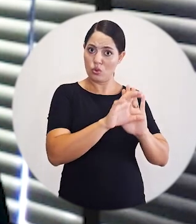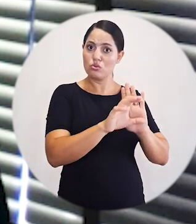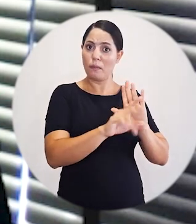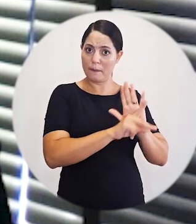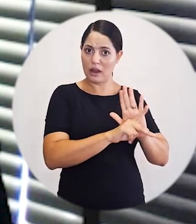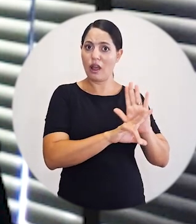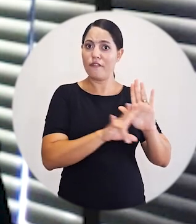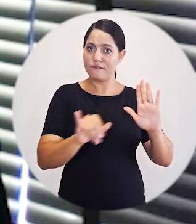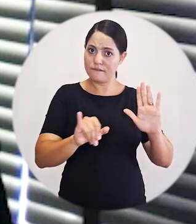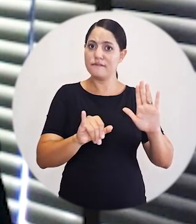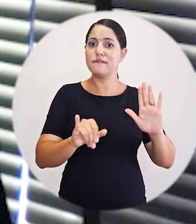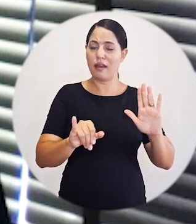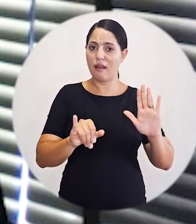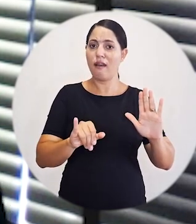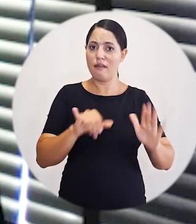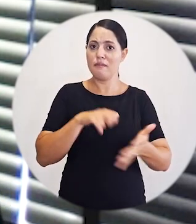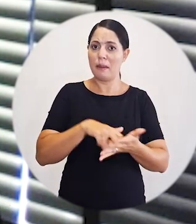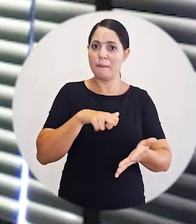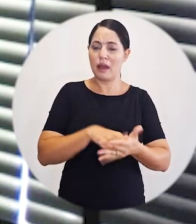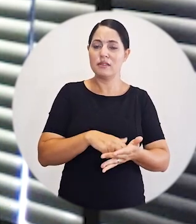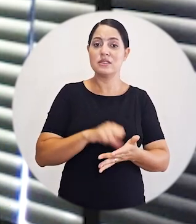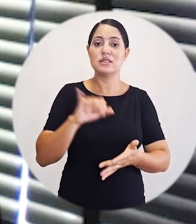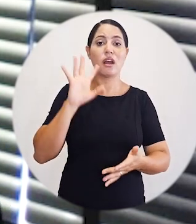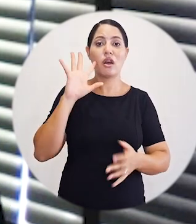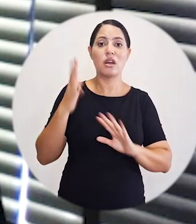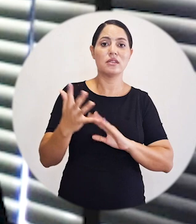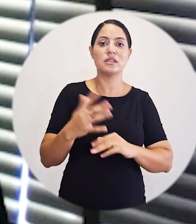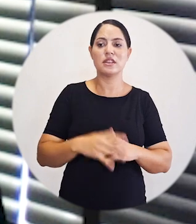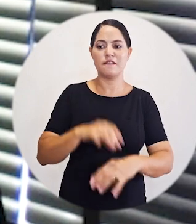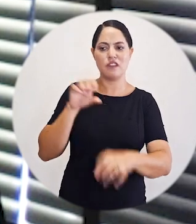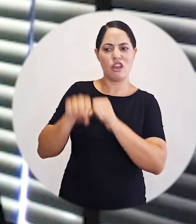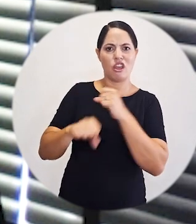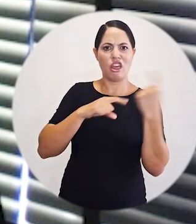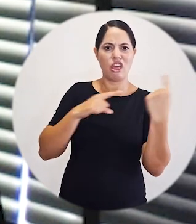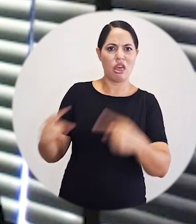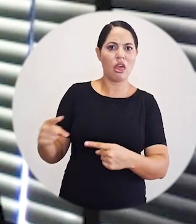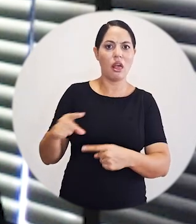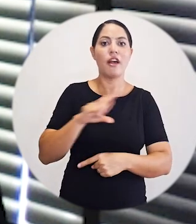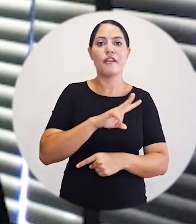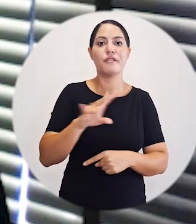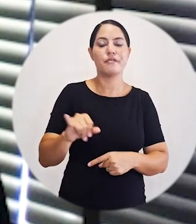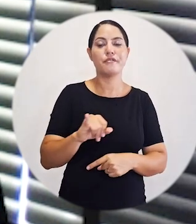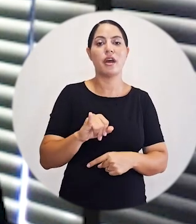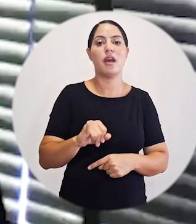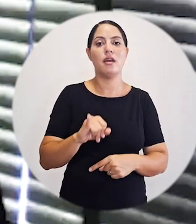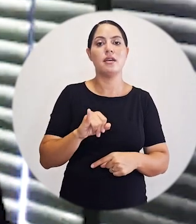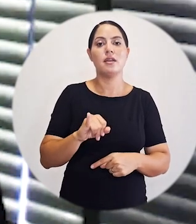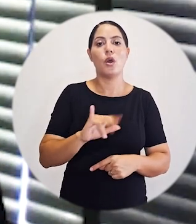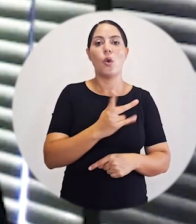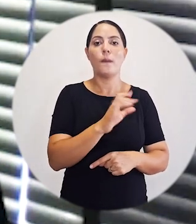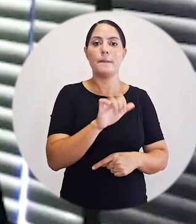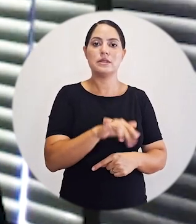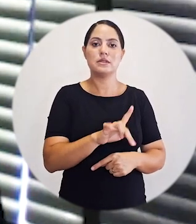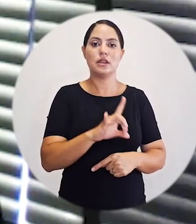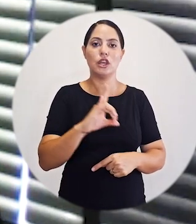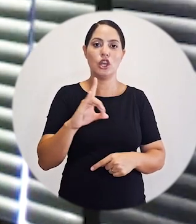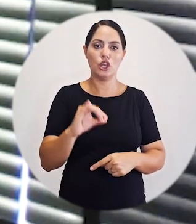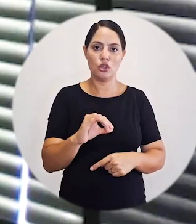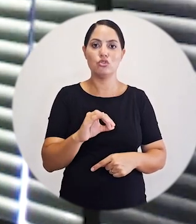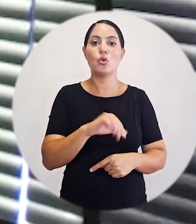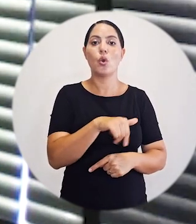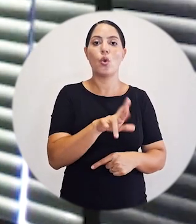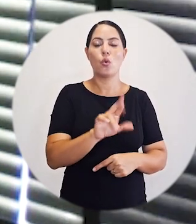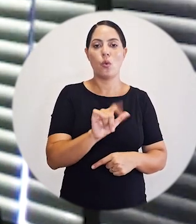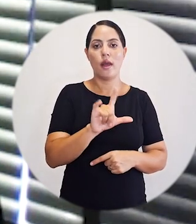colocar no Código Penal uma qualificadora quando o homicídio tratar-se no exercício da profissão. Isso é um avanço muito importante, foi aprovado